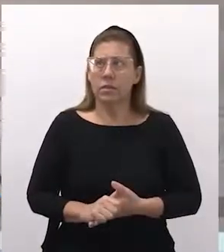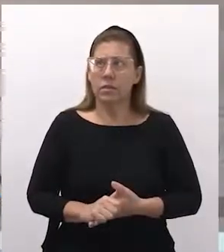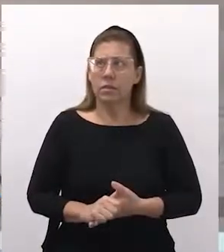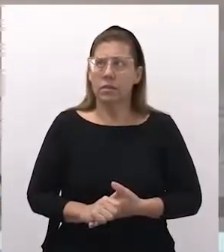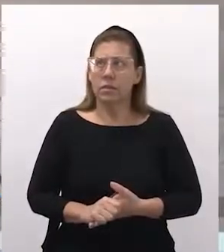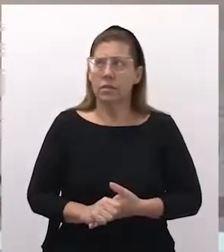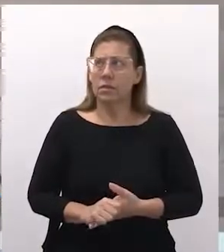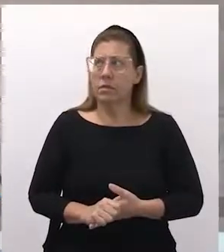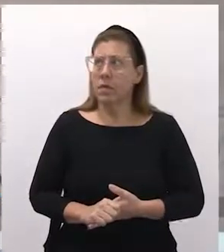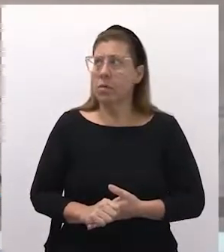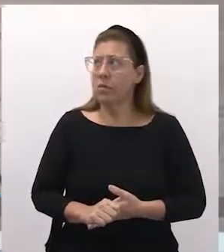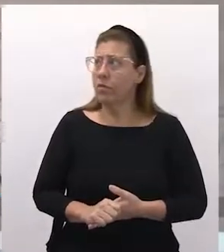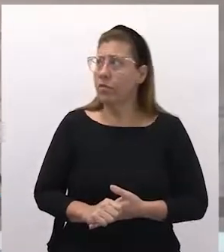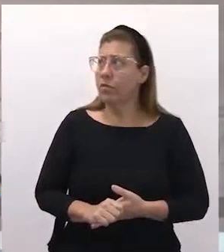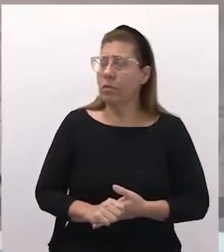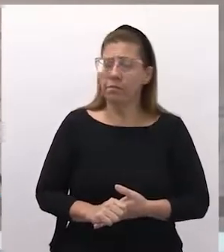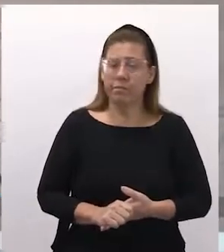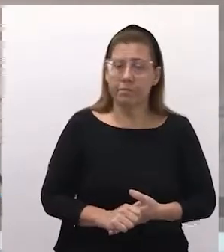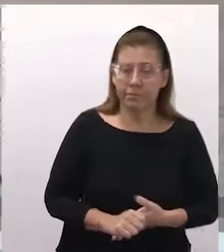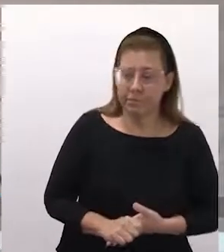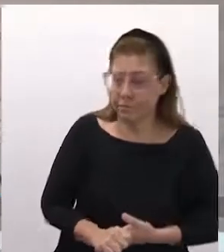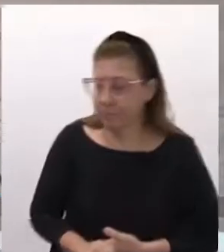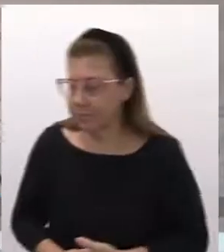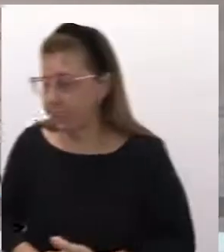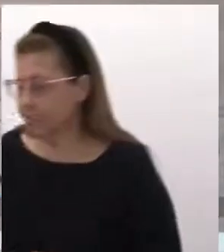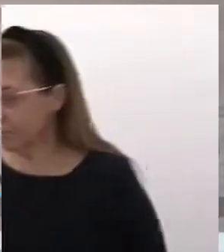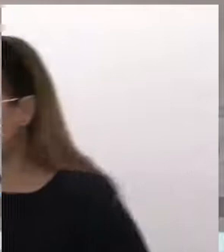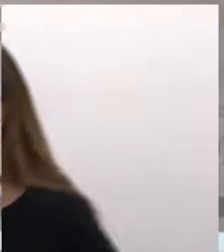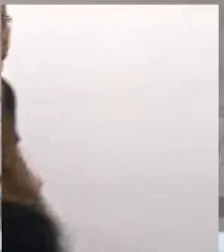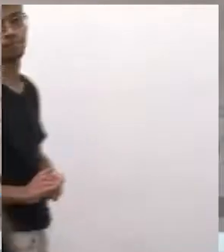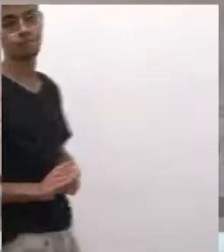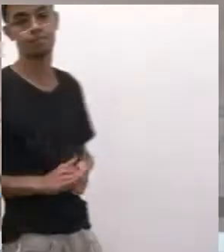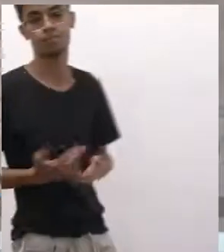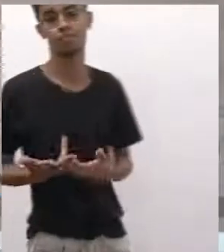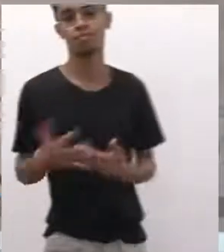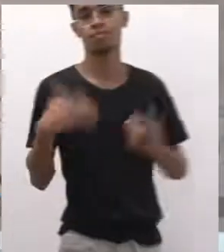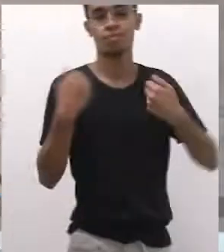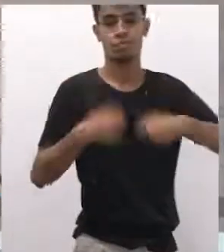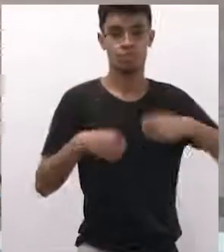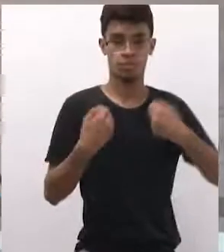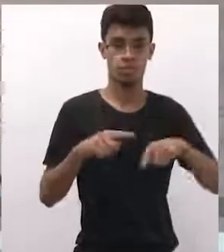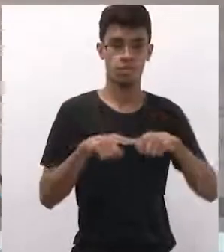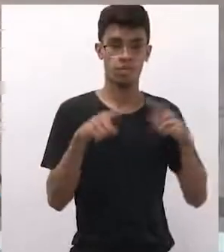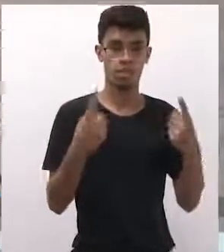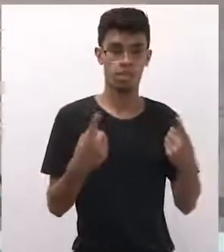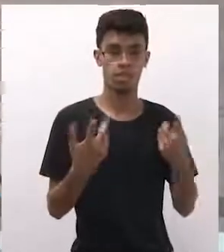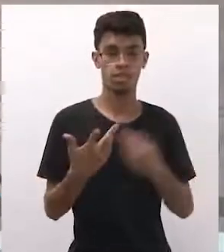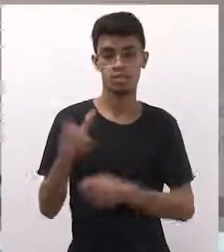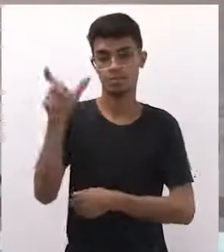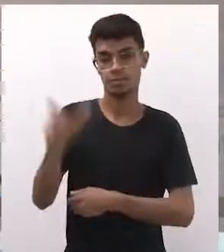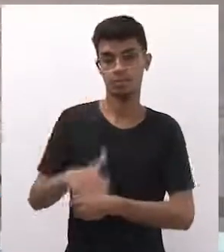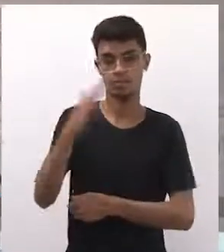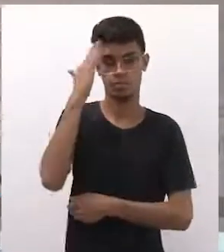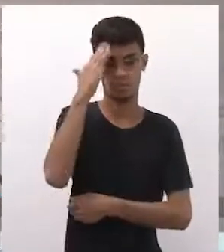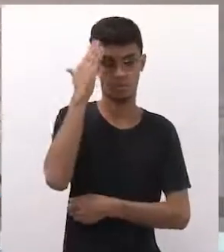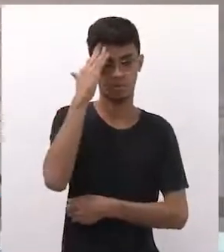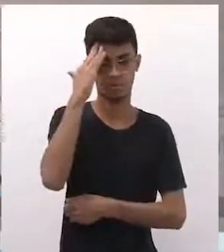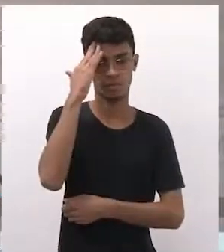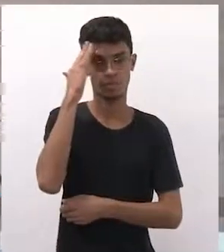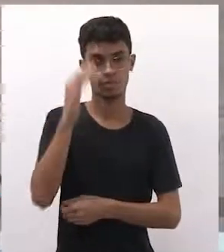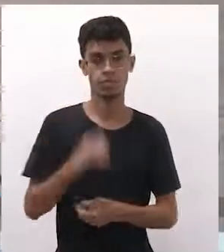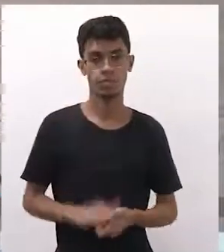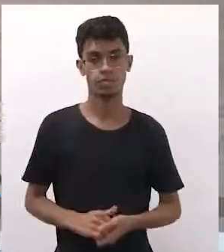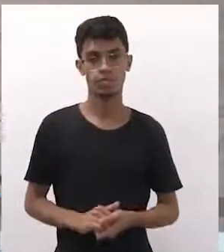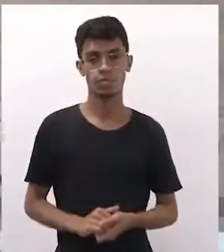excelente advogado, porque é isso que a gente está precisando, né? Mas, infelizmente, e vocês sabem muito melhor do que